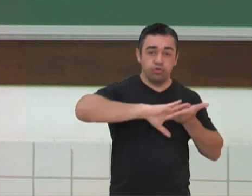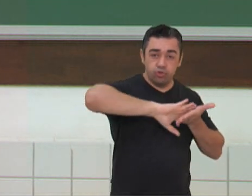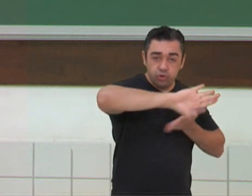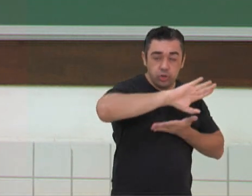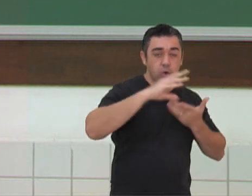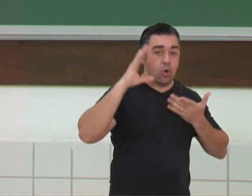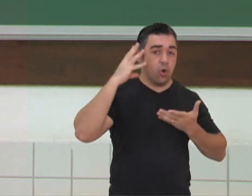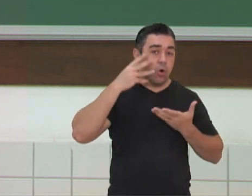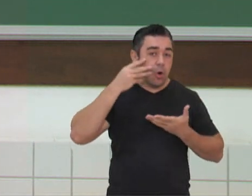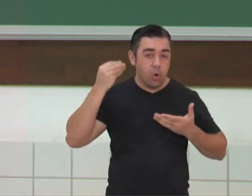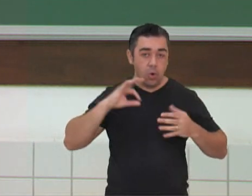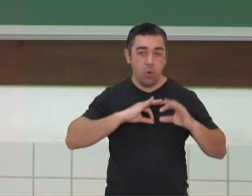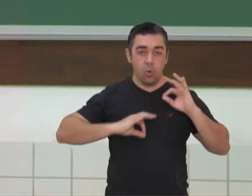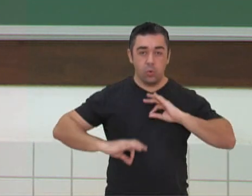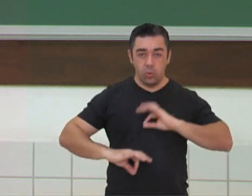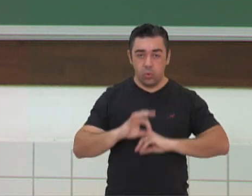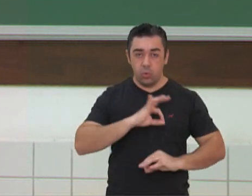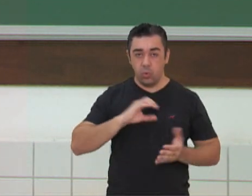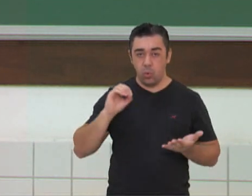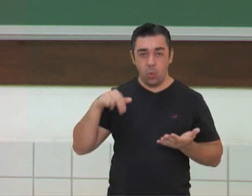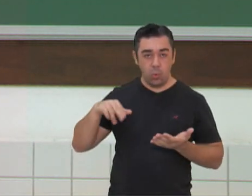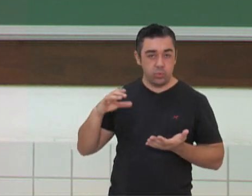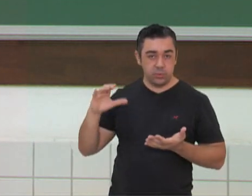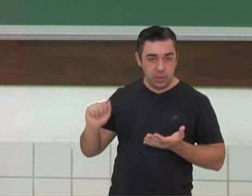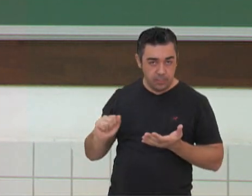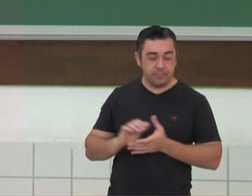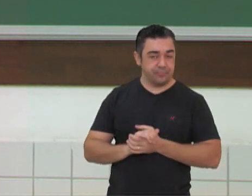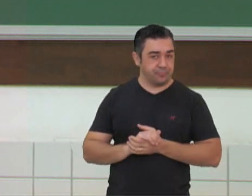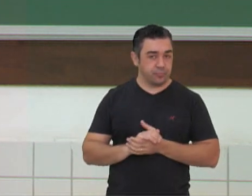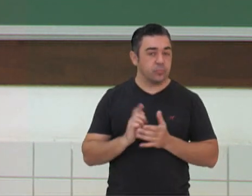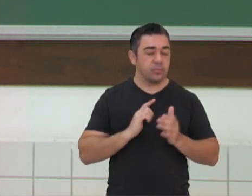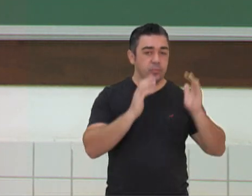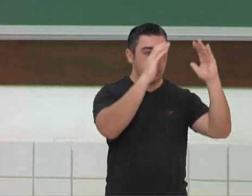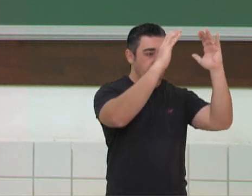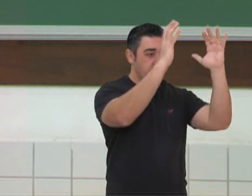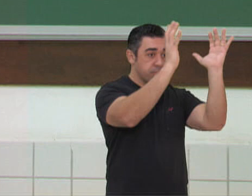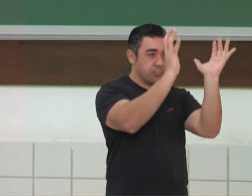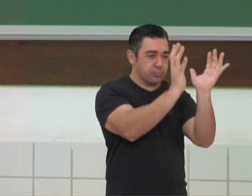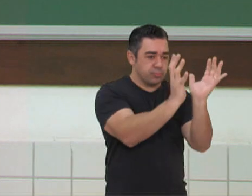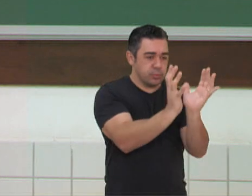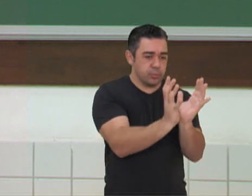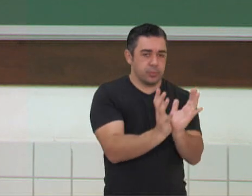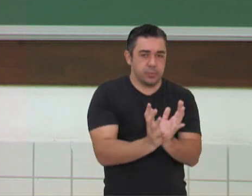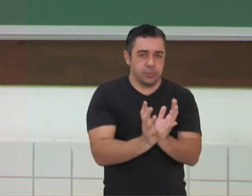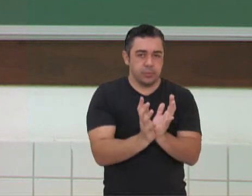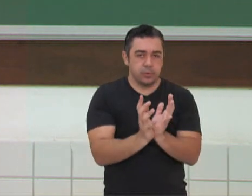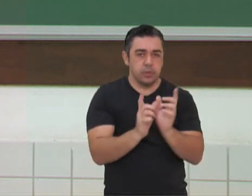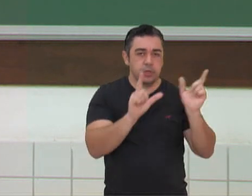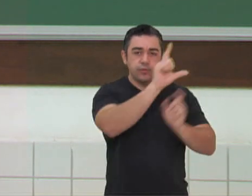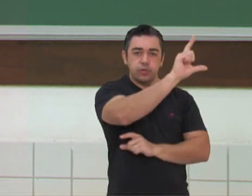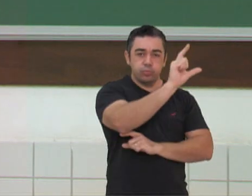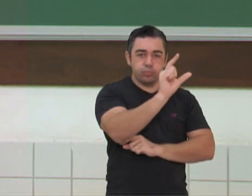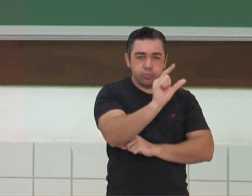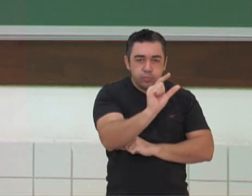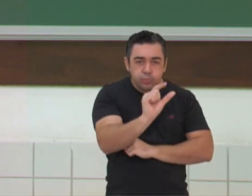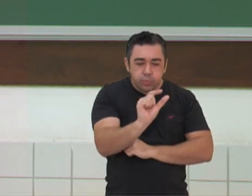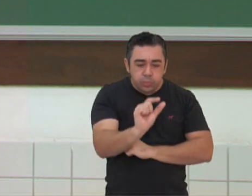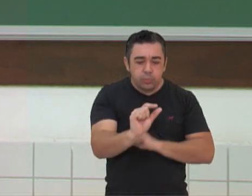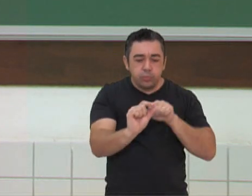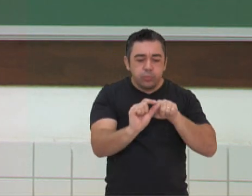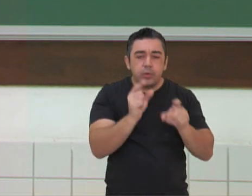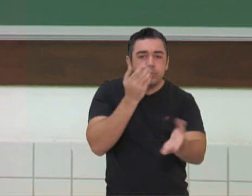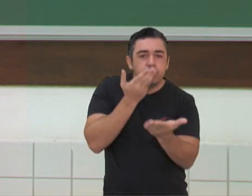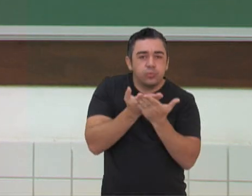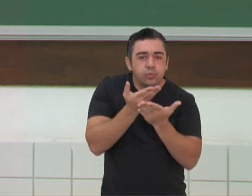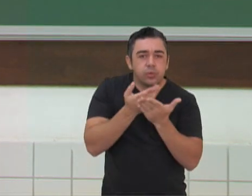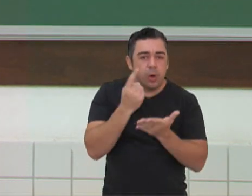vou ficando em categorias cada vez menores para chegar no organismo que eu quero. Isso é bem importante, né? Porque quando a gente está estudando